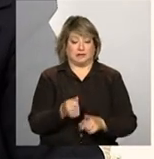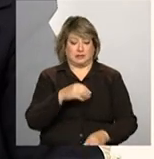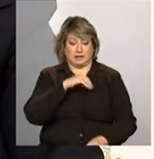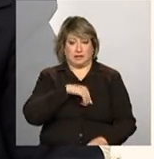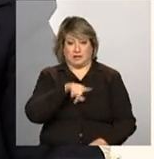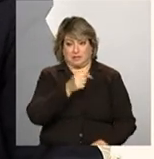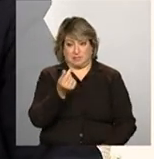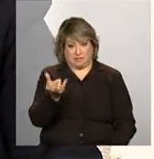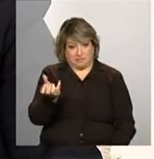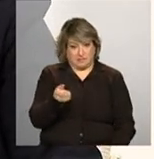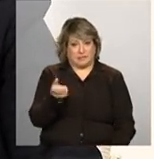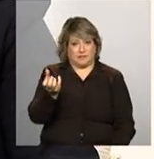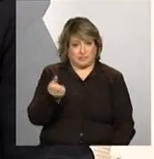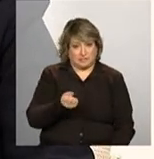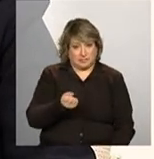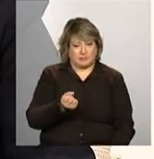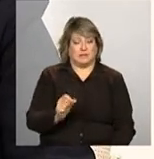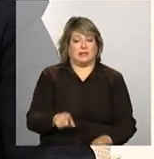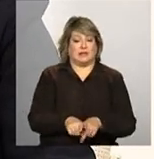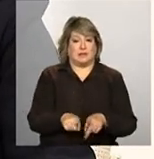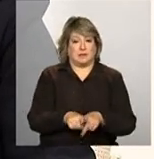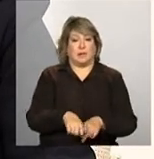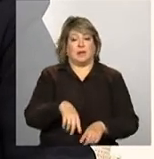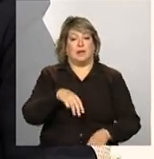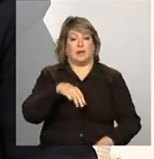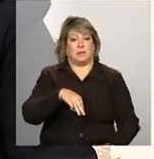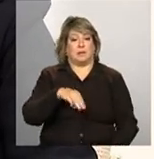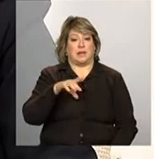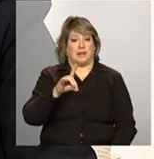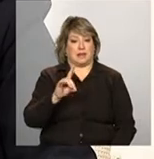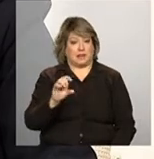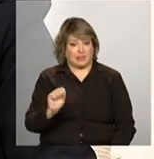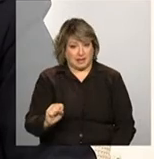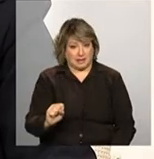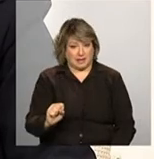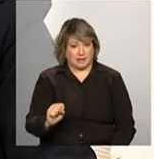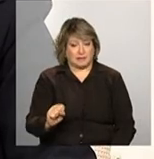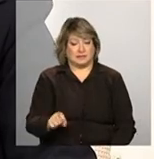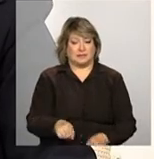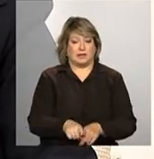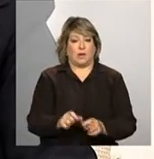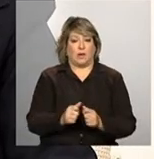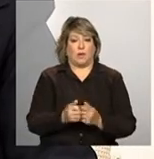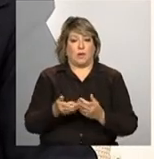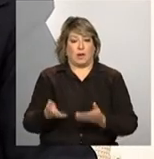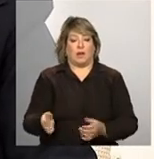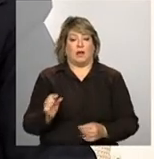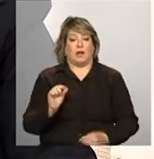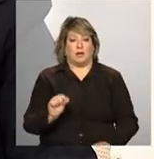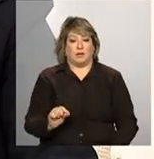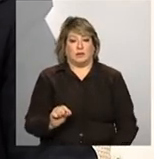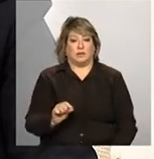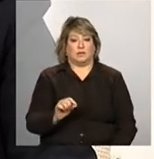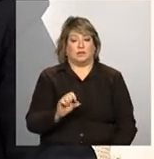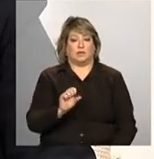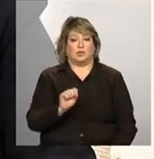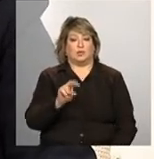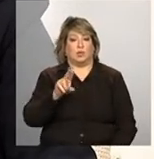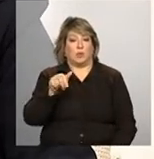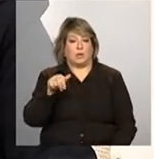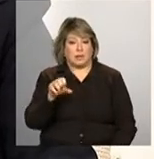pessoas recebem, o Ministério do Desenvolvimento Social, por meio do Sistema Único de Assistência